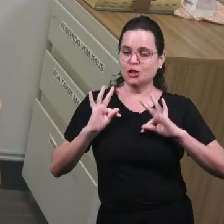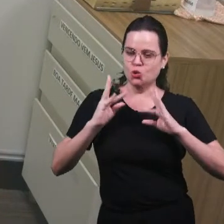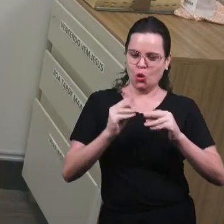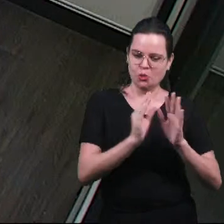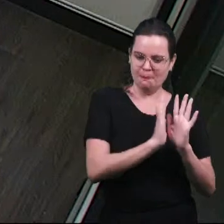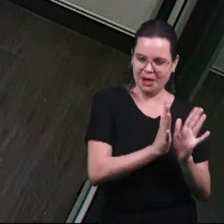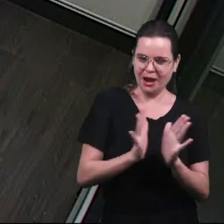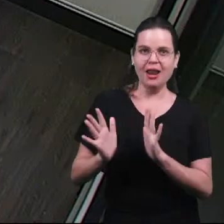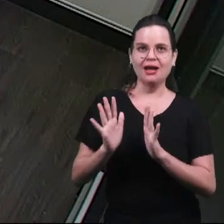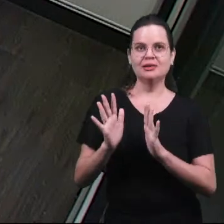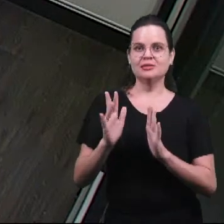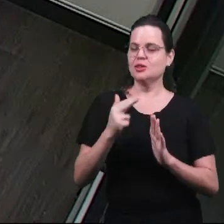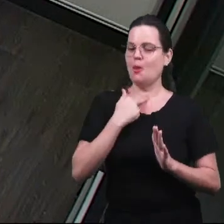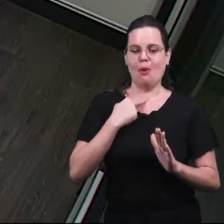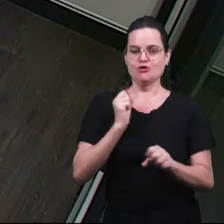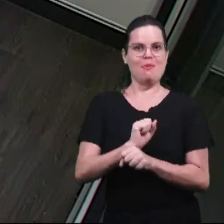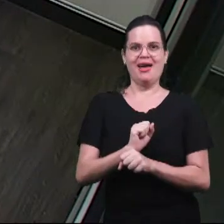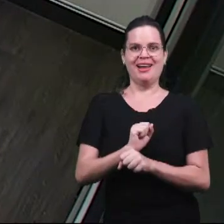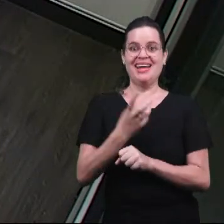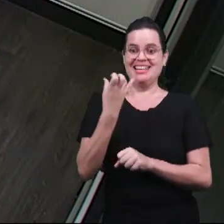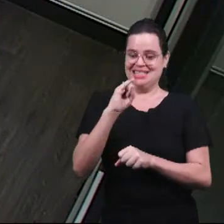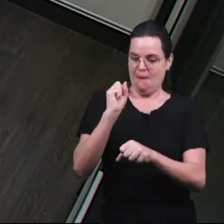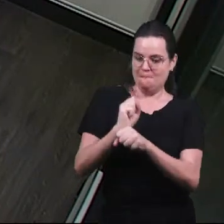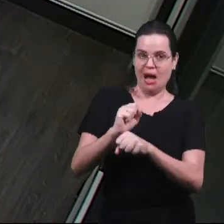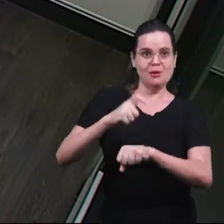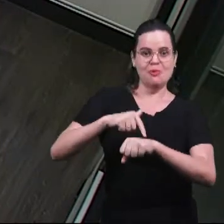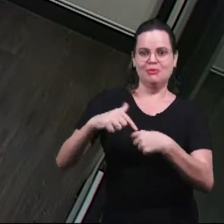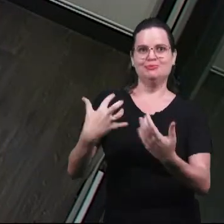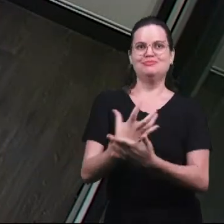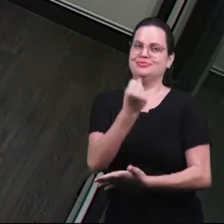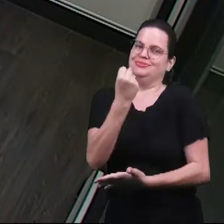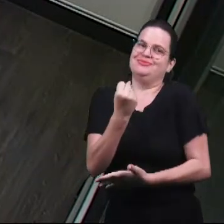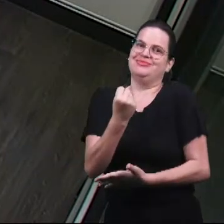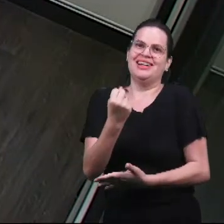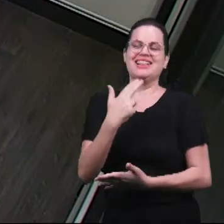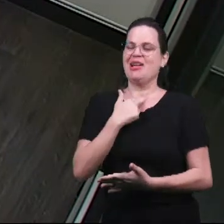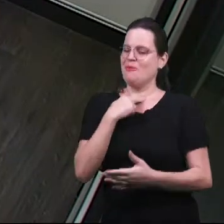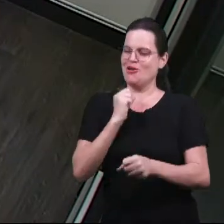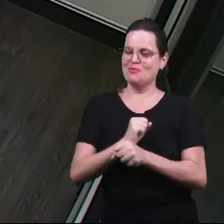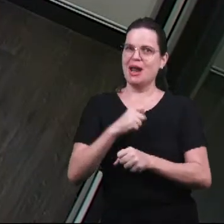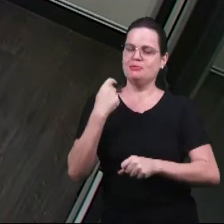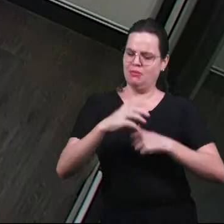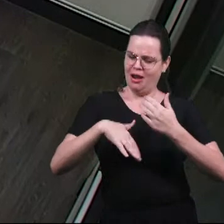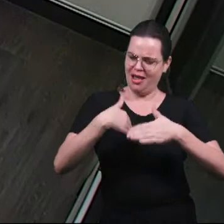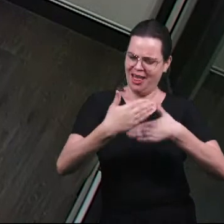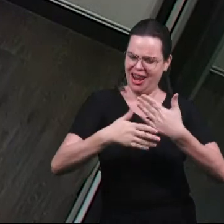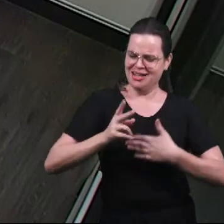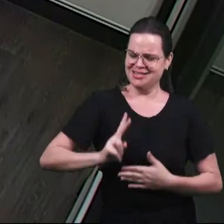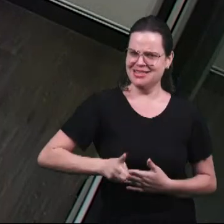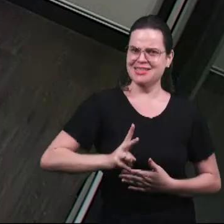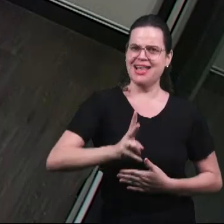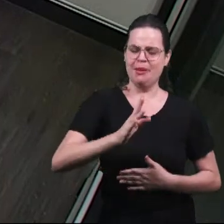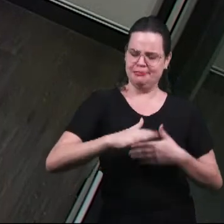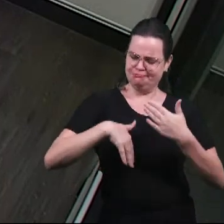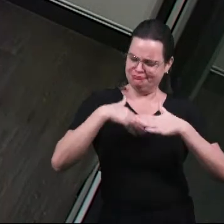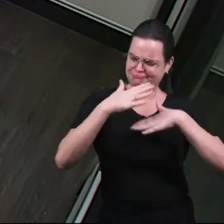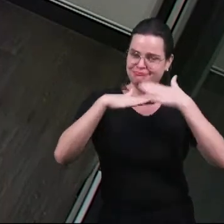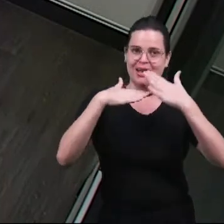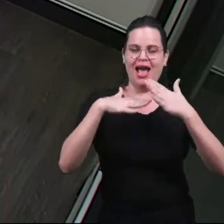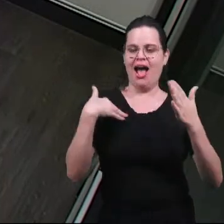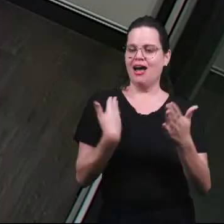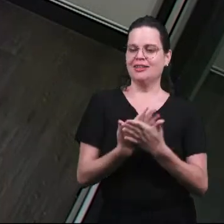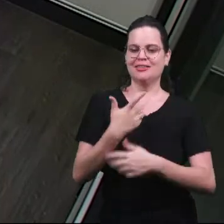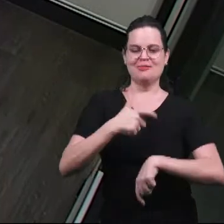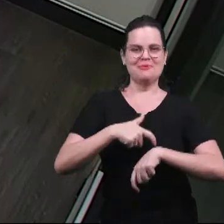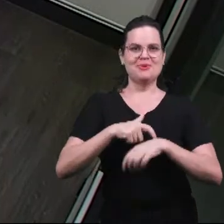que não pode parar. Só para no dia que o Senhor Jesus voltar. É isso, né? Mesmo. Não tem retorno. Não tem volta. Retorno. É para frente, esperando a volta do Senhor